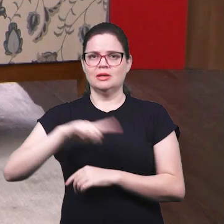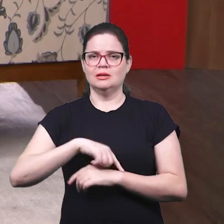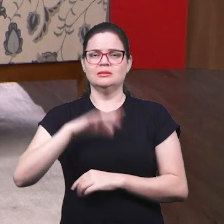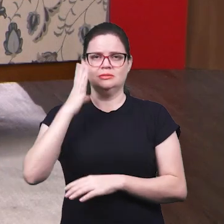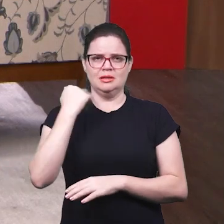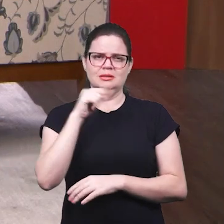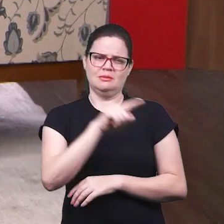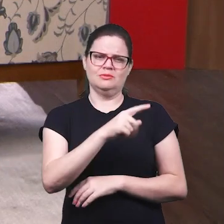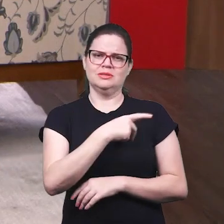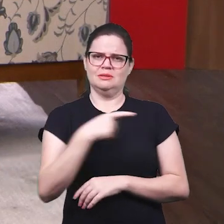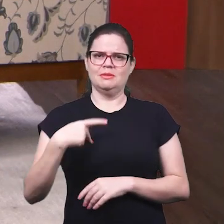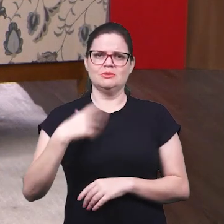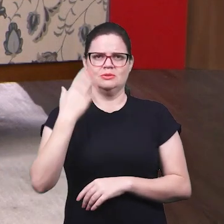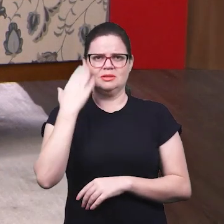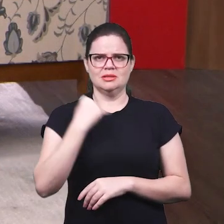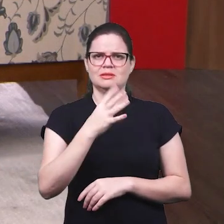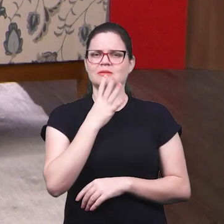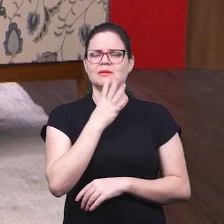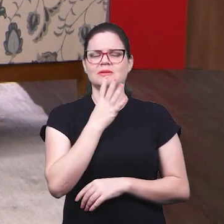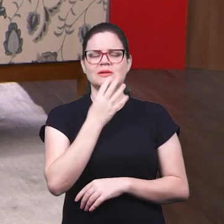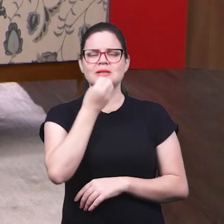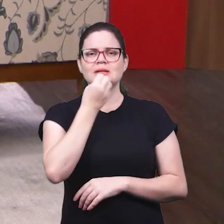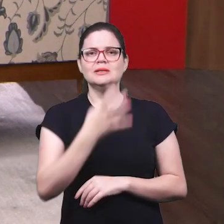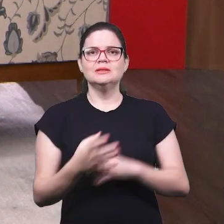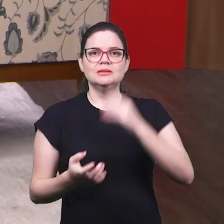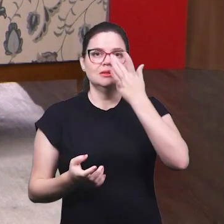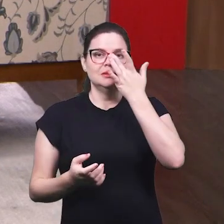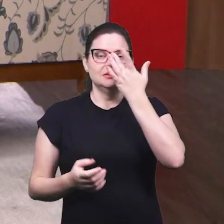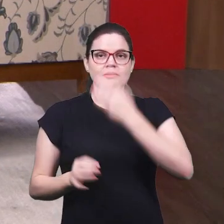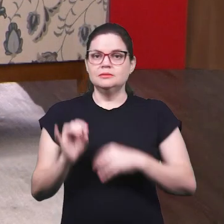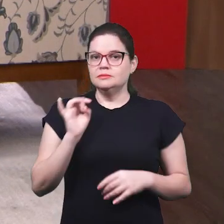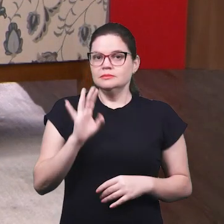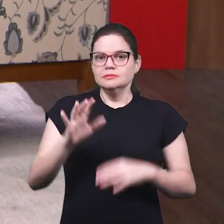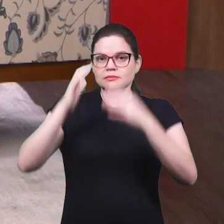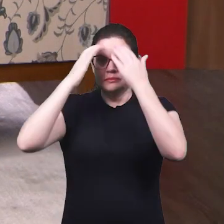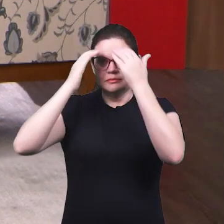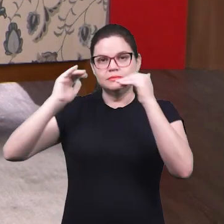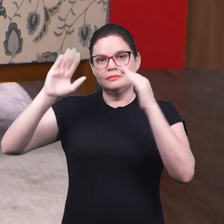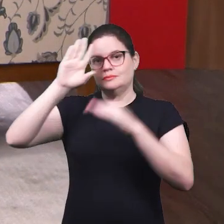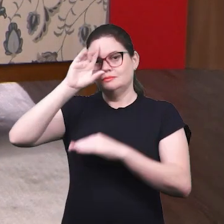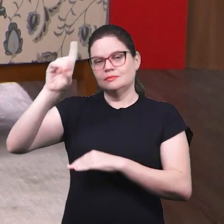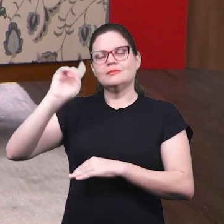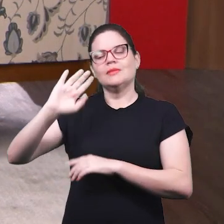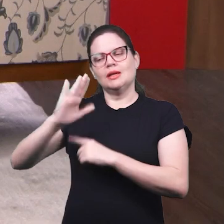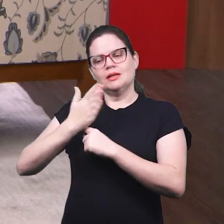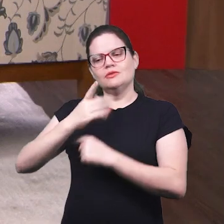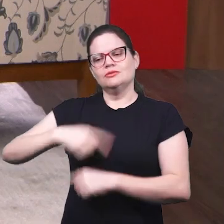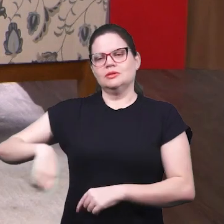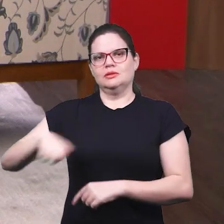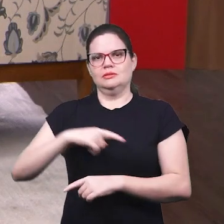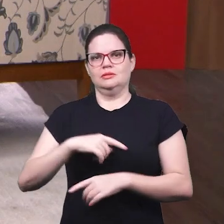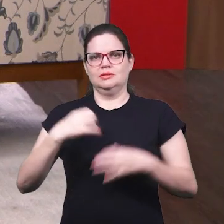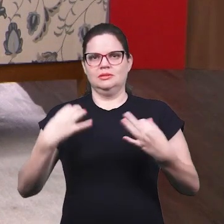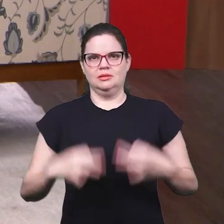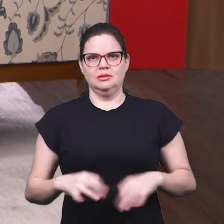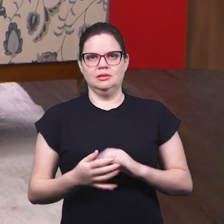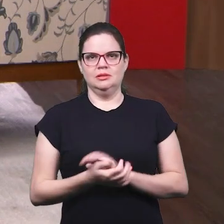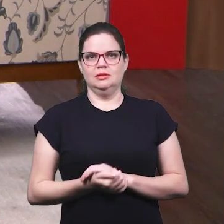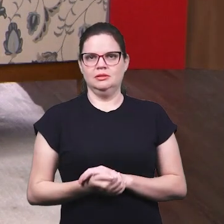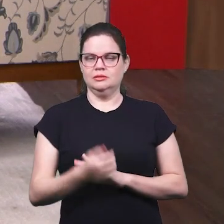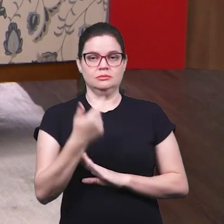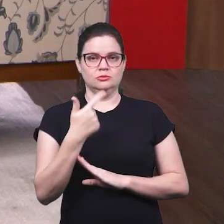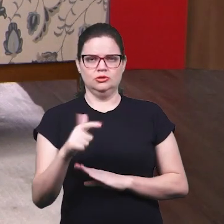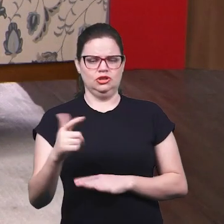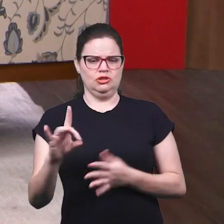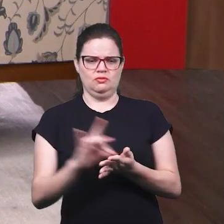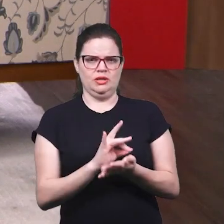é pastor, né? Sim. Não é? É só seguir a linha dele que ele ajuda a gente. Nunca tive